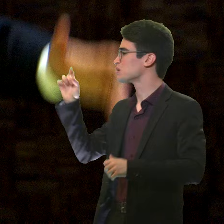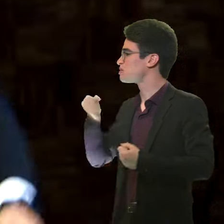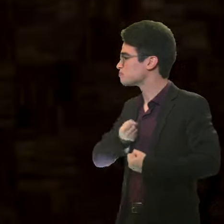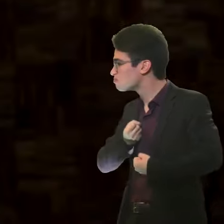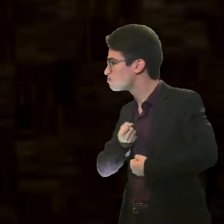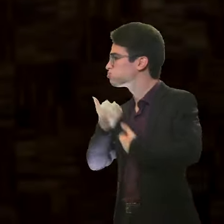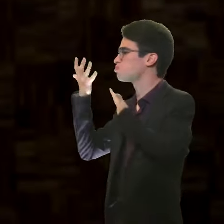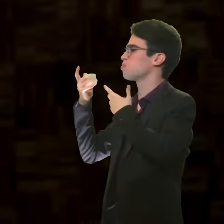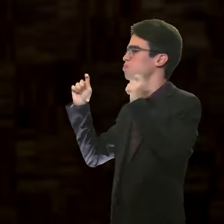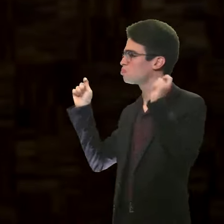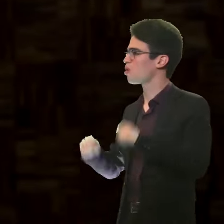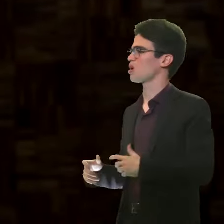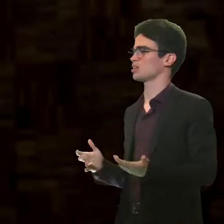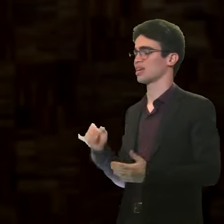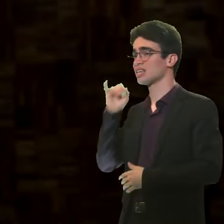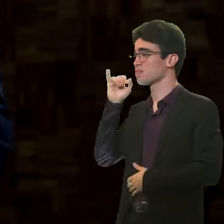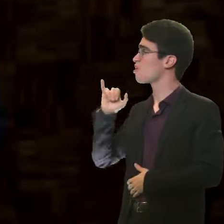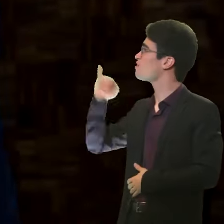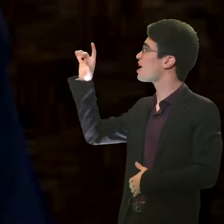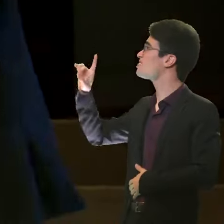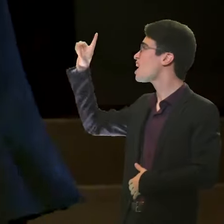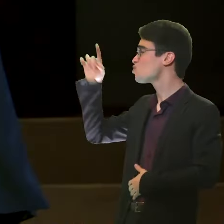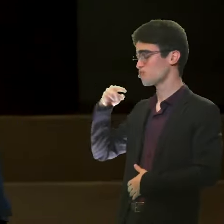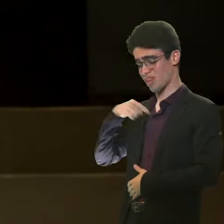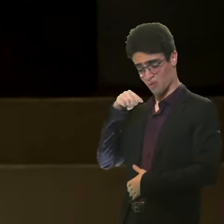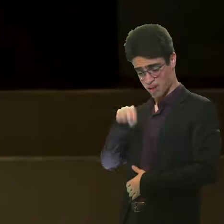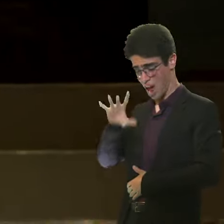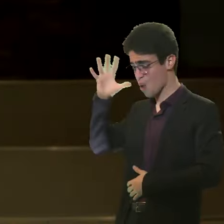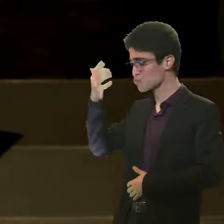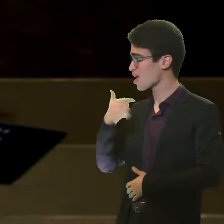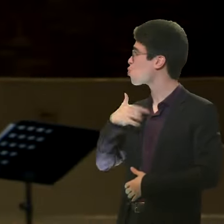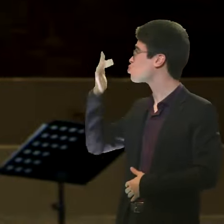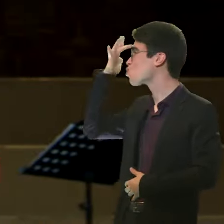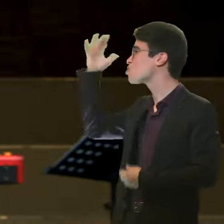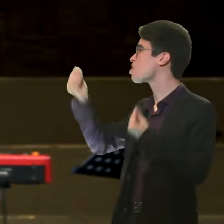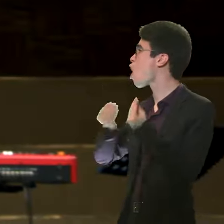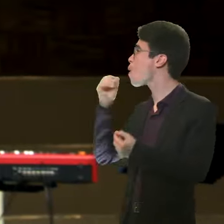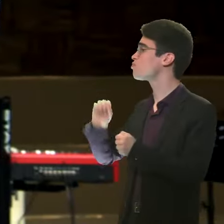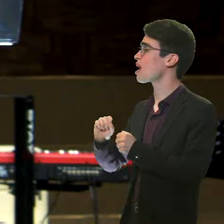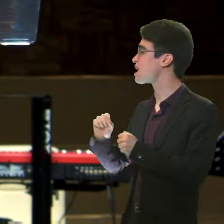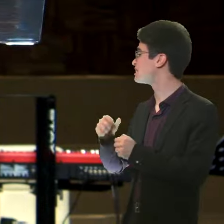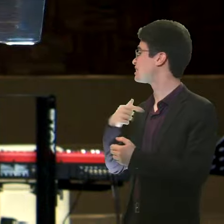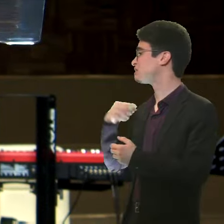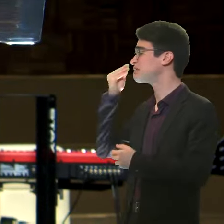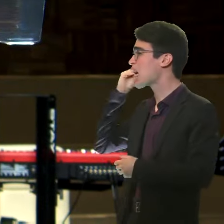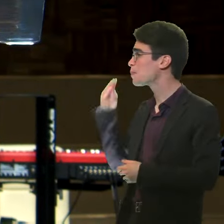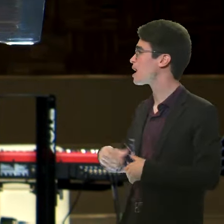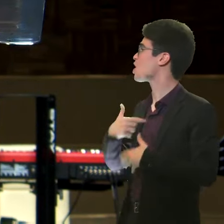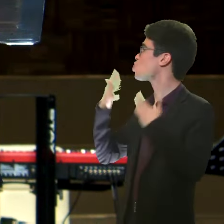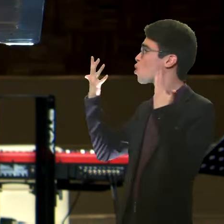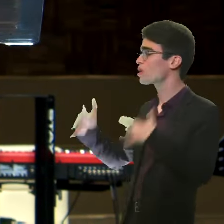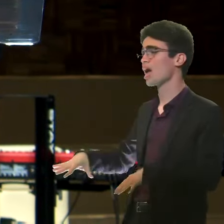que está acontecendo, me ajuda. Eu estou em dúvida, eu estou em crise, eu não consigo, eu estou desanimado, eu não quero.